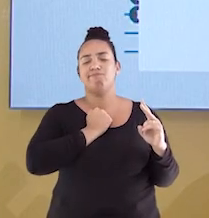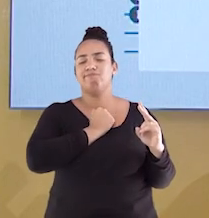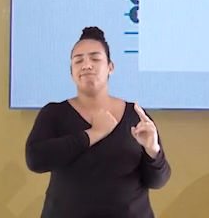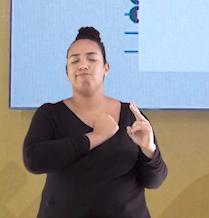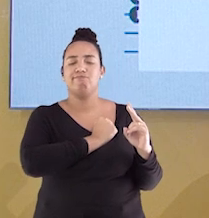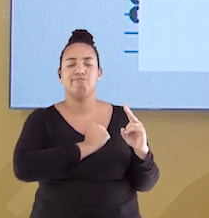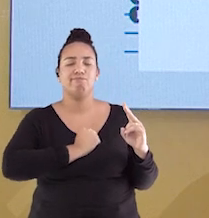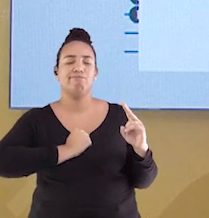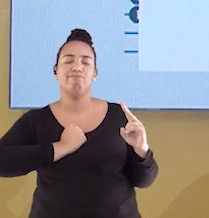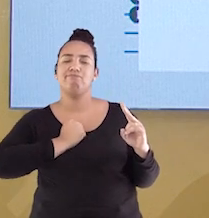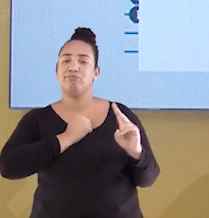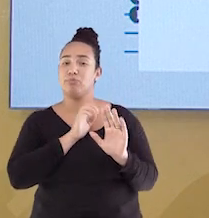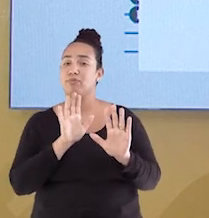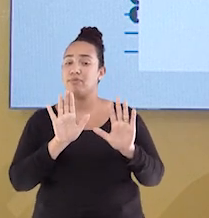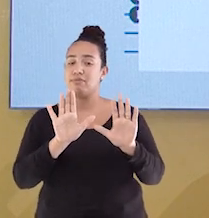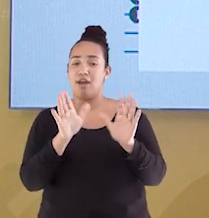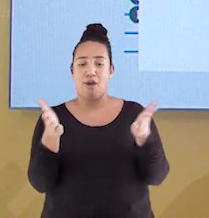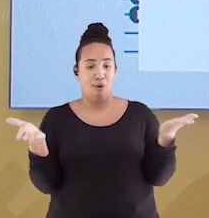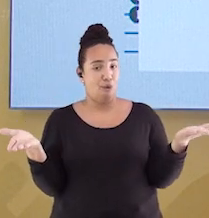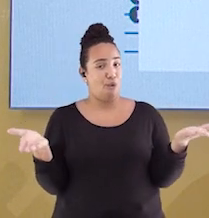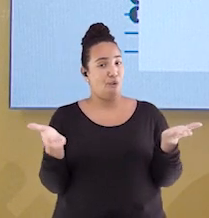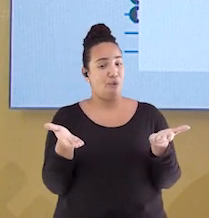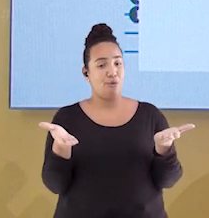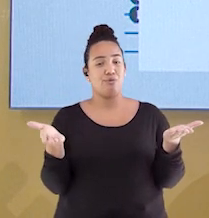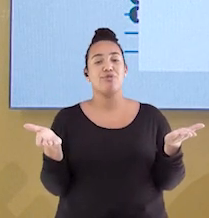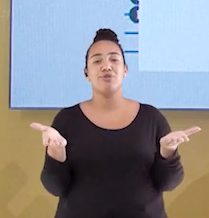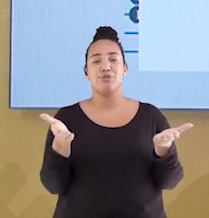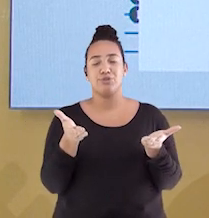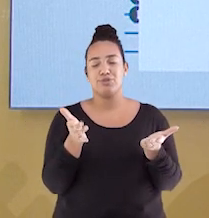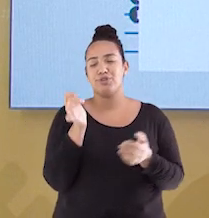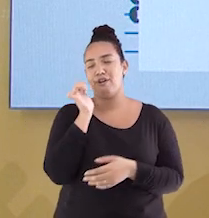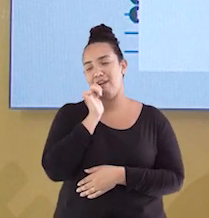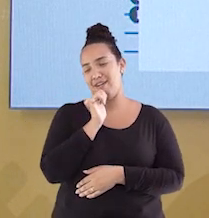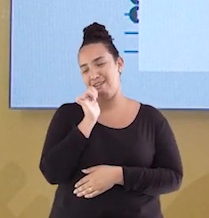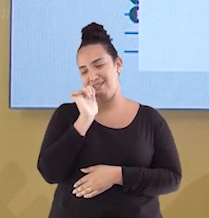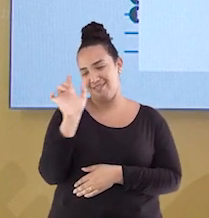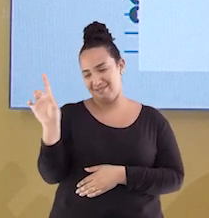mas hoje é o dia que ela prometeu